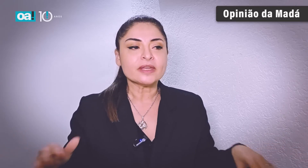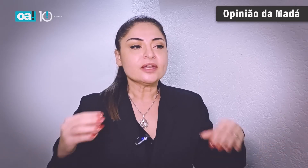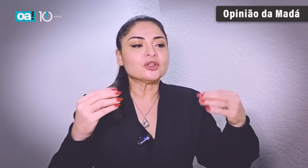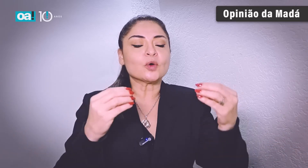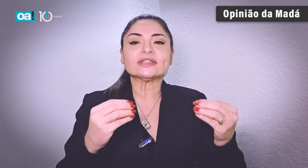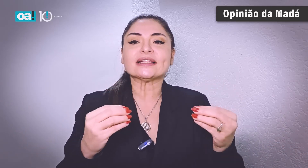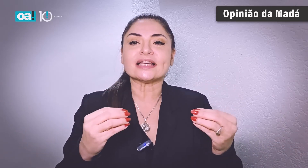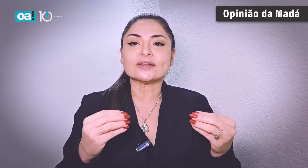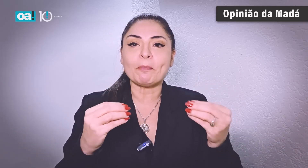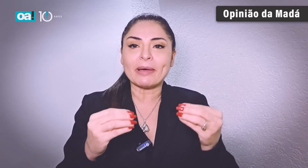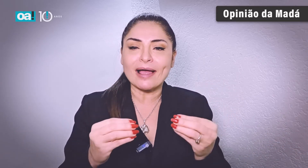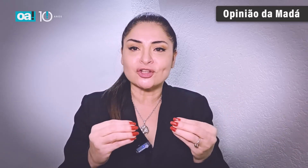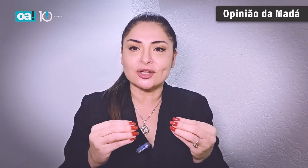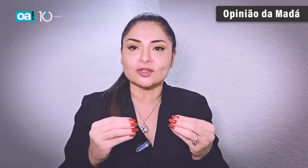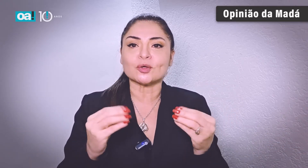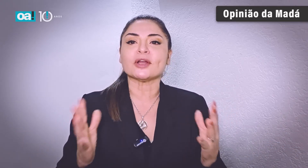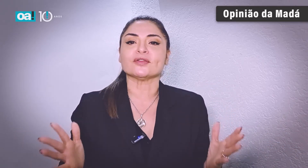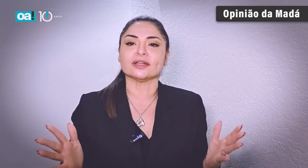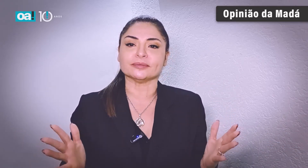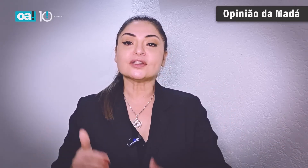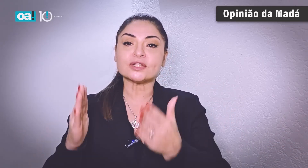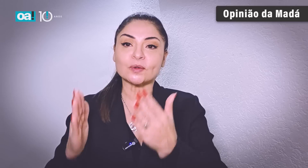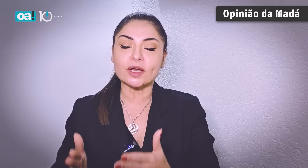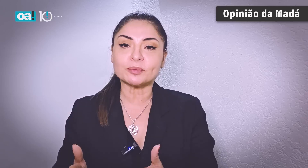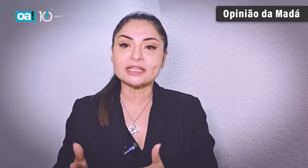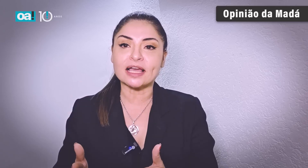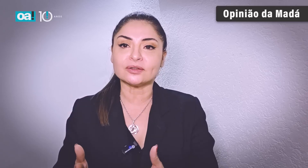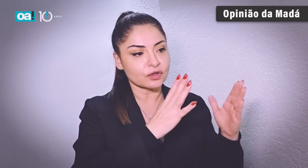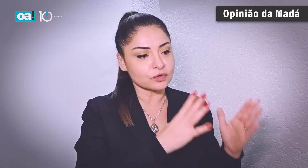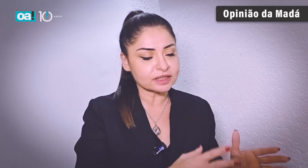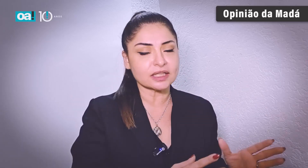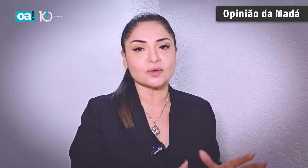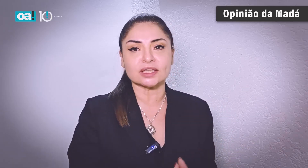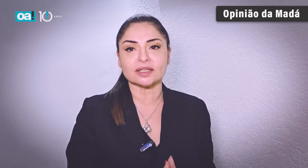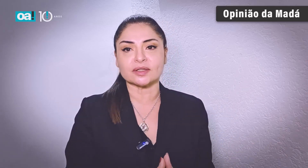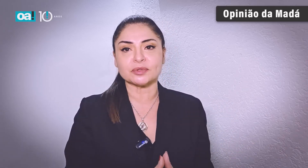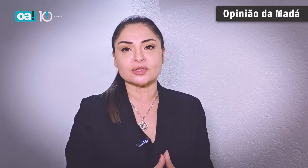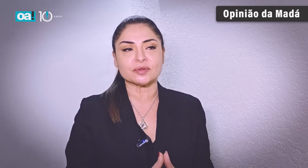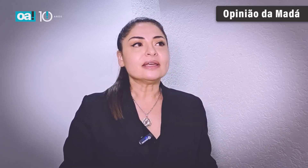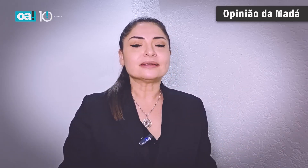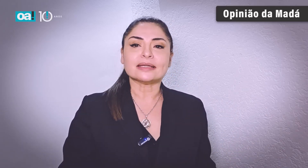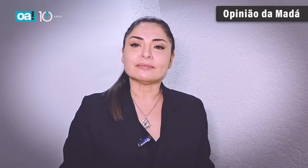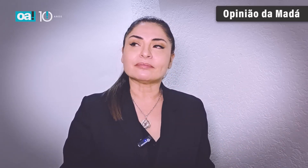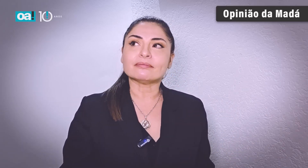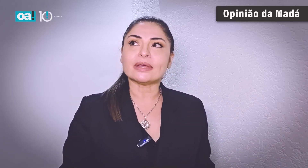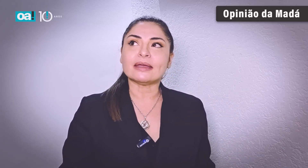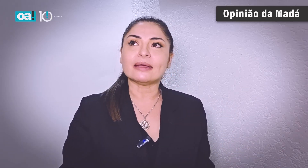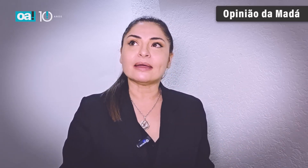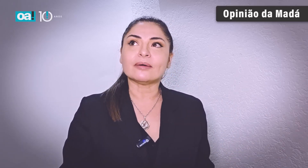ideologia, isso é uma constatação prática sobre a vida. Se você não conhece o passado, você está condenado a repetir. E